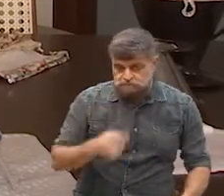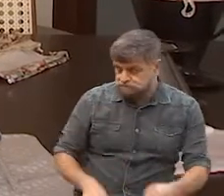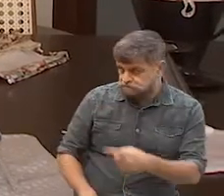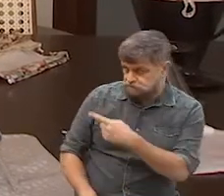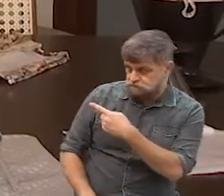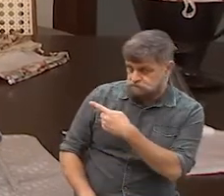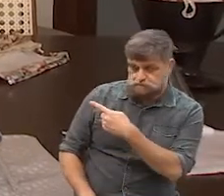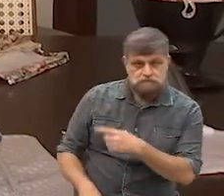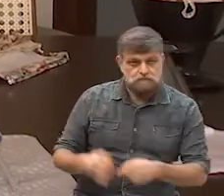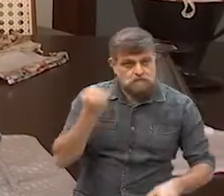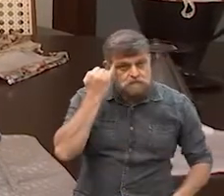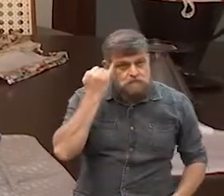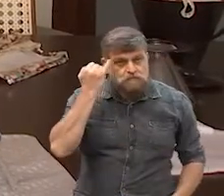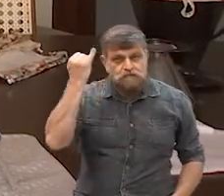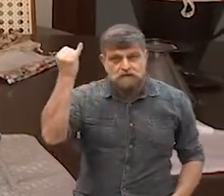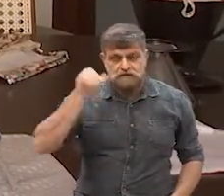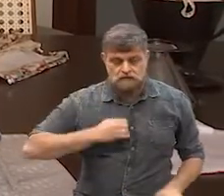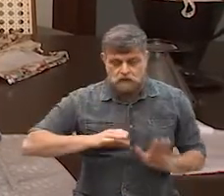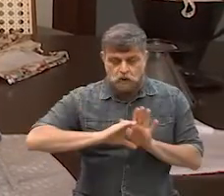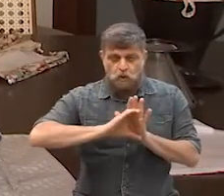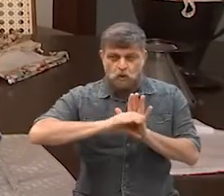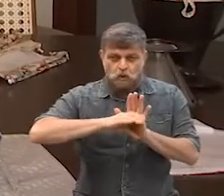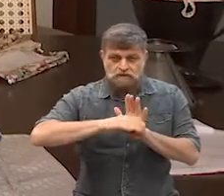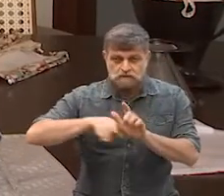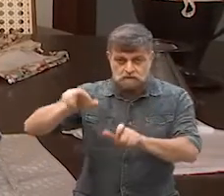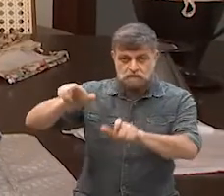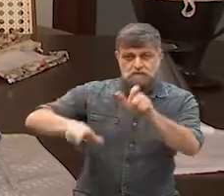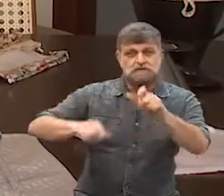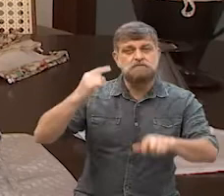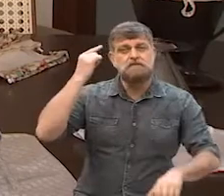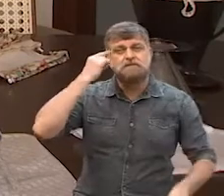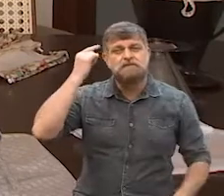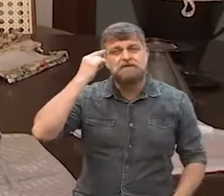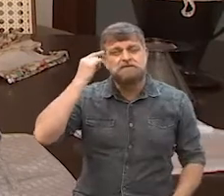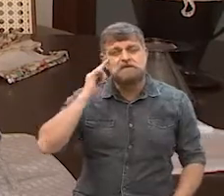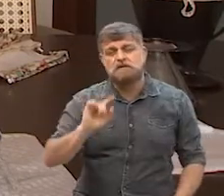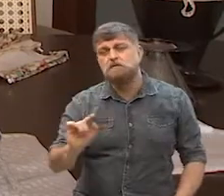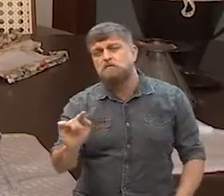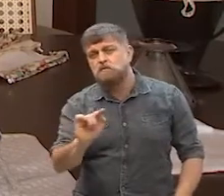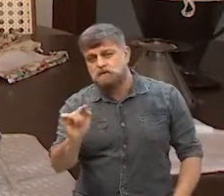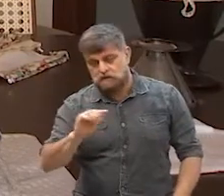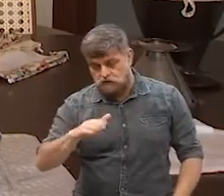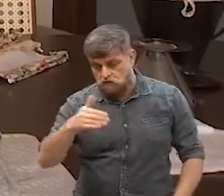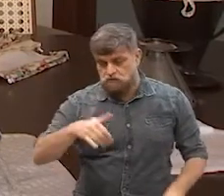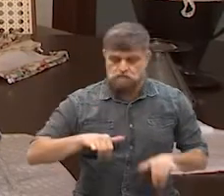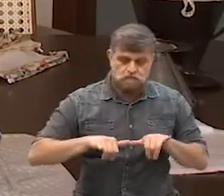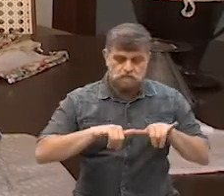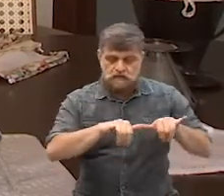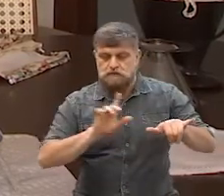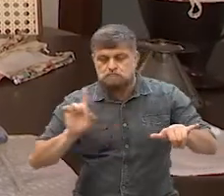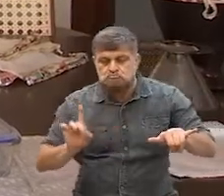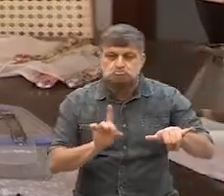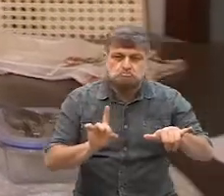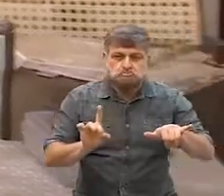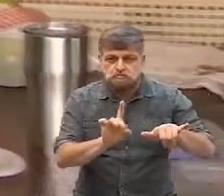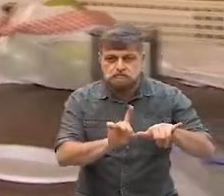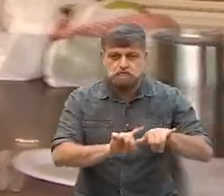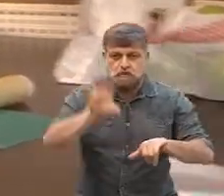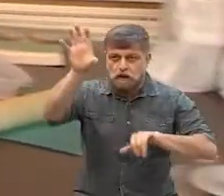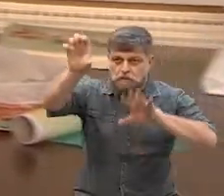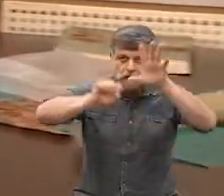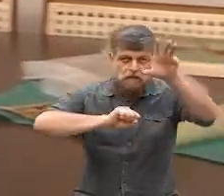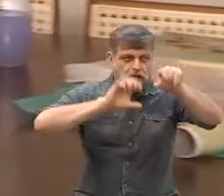essa ideia, que é um conceito para as pessoas em casa pensarem, né? Então, quando eu vou no mercado, eu pego uma